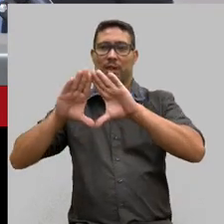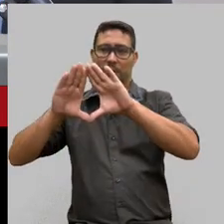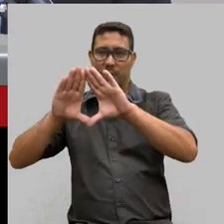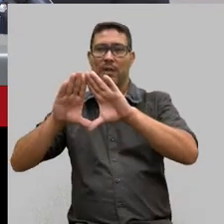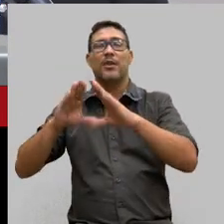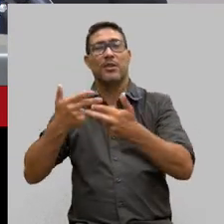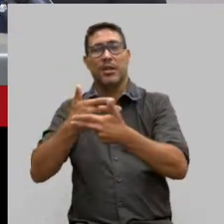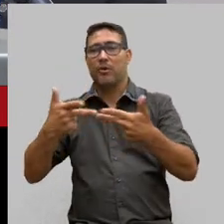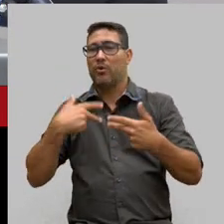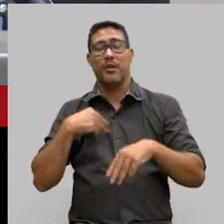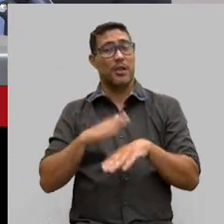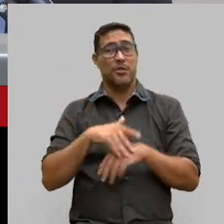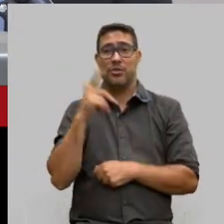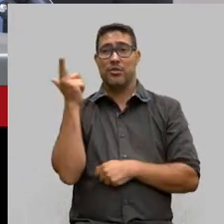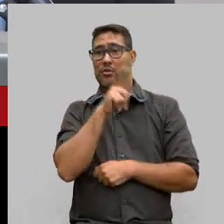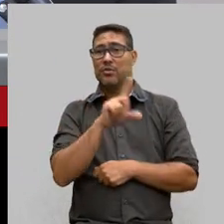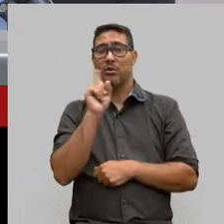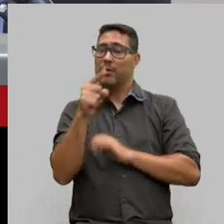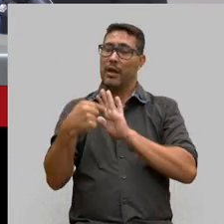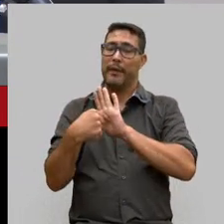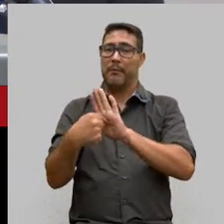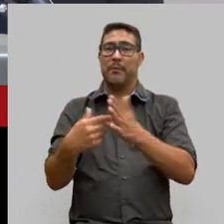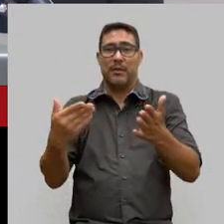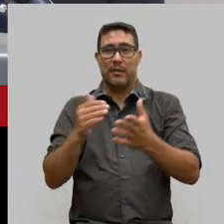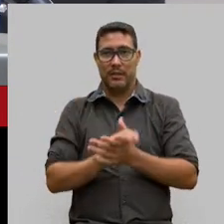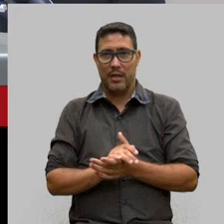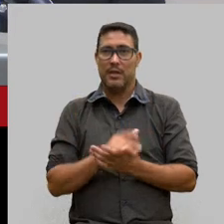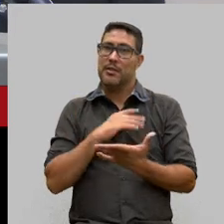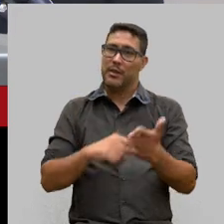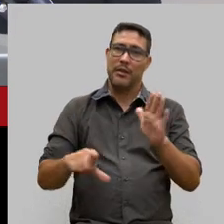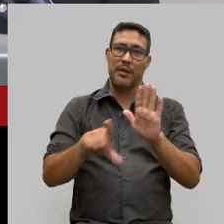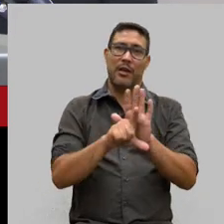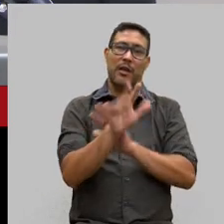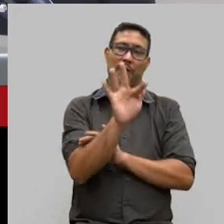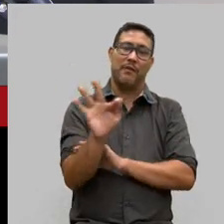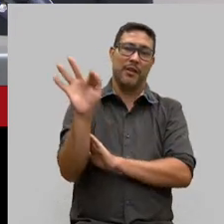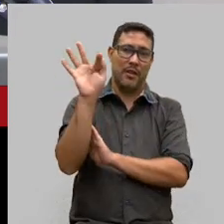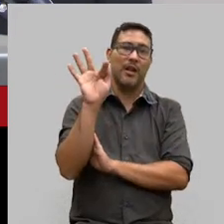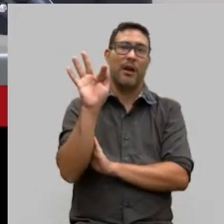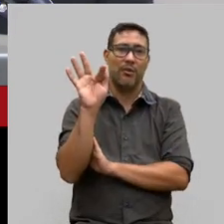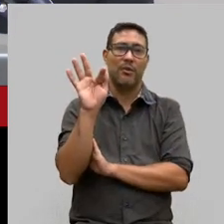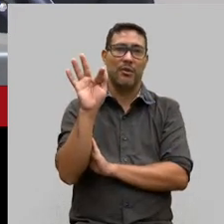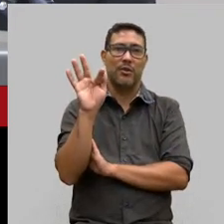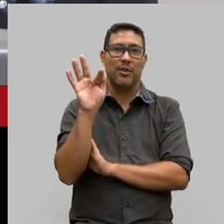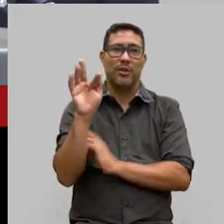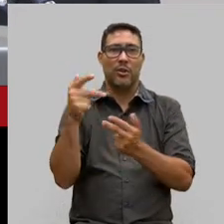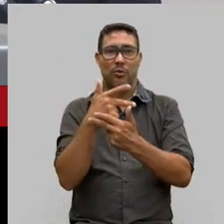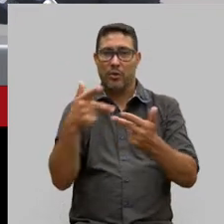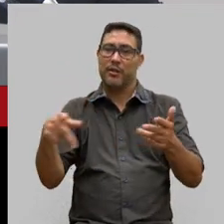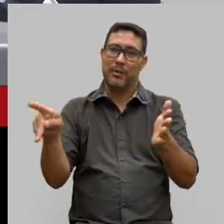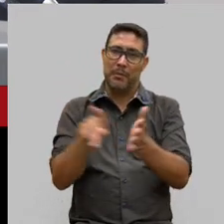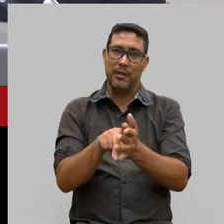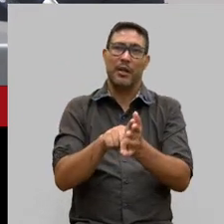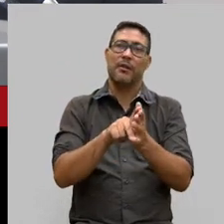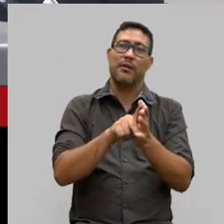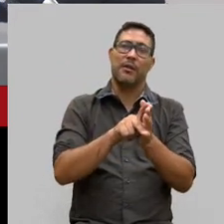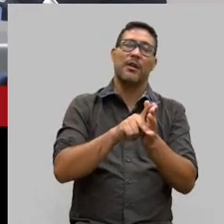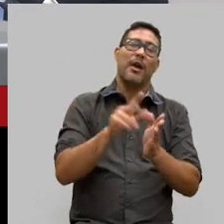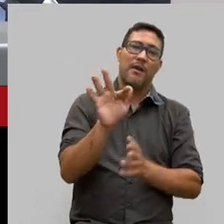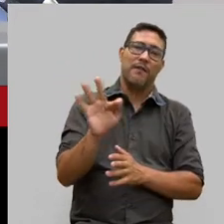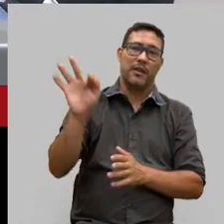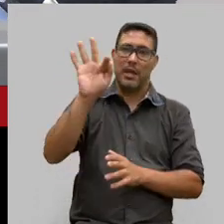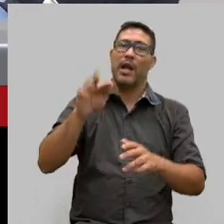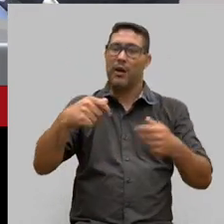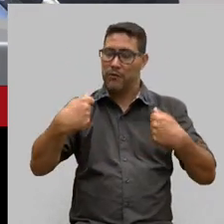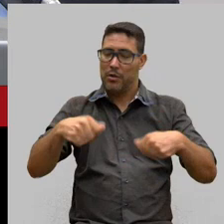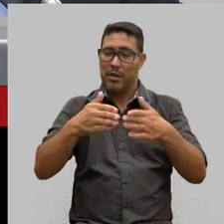pode apresentar porque não é lei do Estado ela tem que ser lei federal sabe E aí falei Reginaldo então aquilo que for pauta Federal eu vou precisar de sua ajuda e aí tem